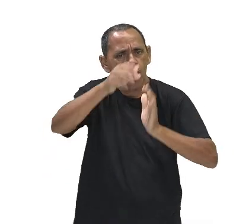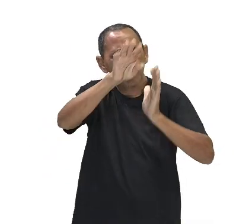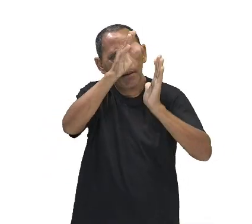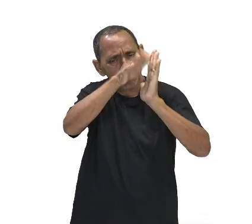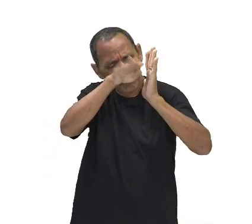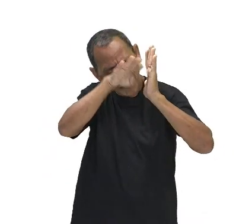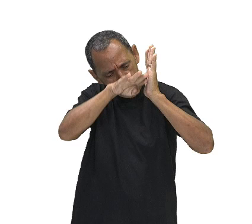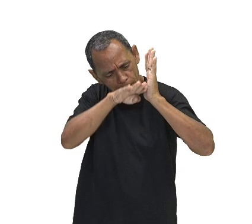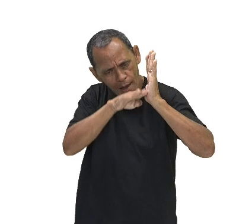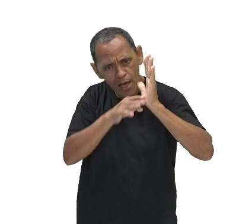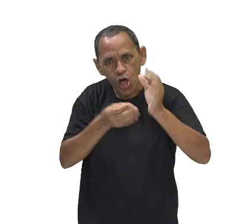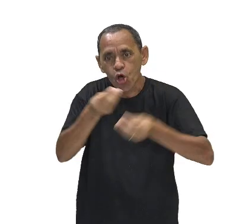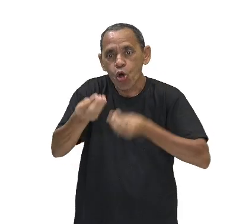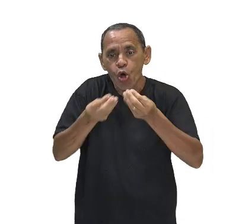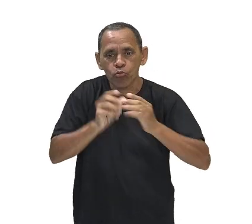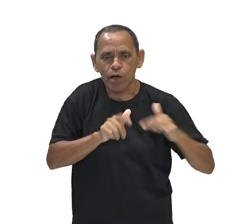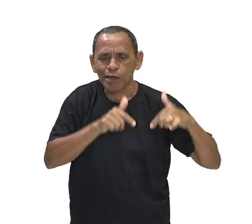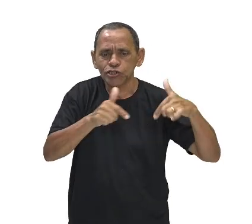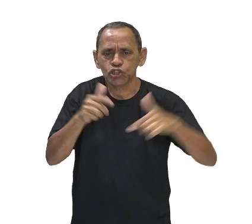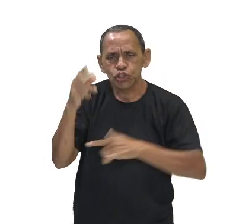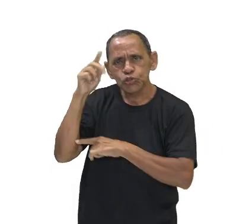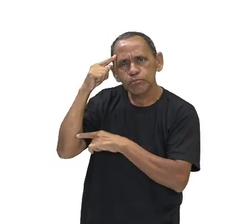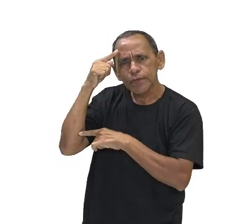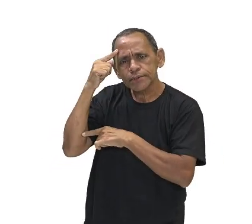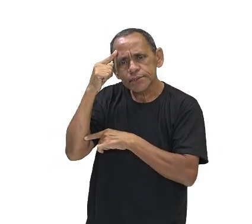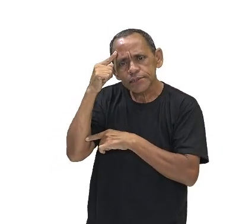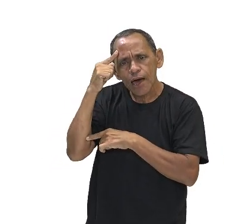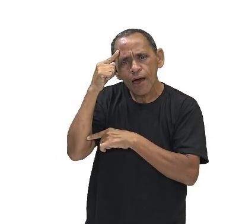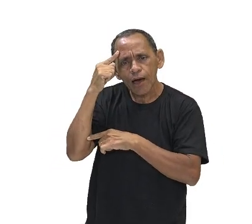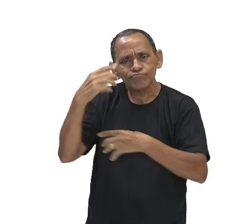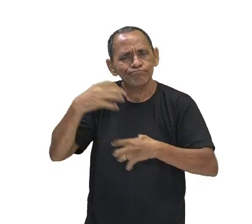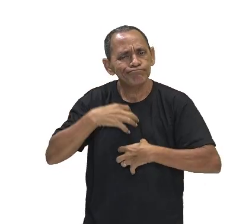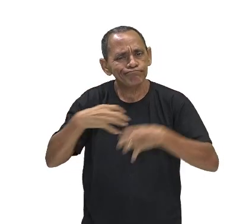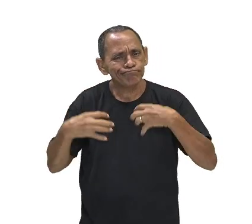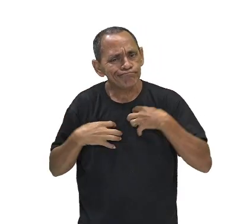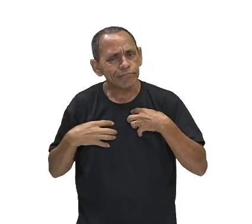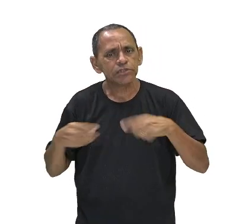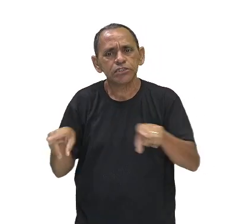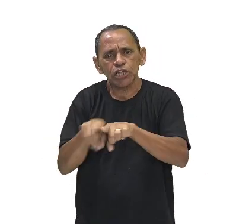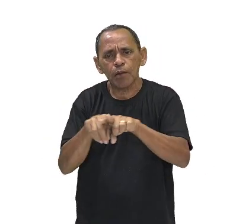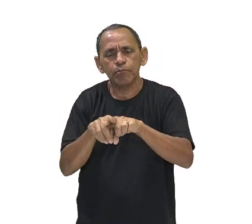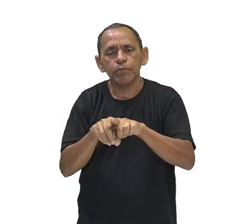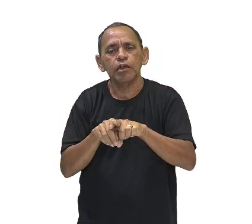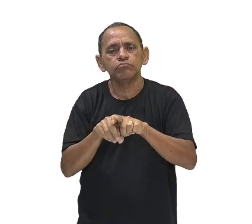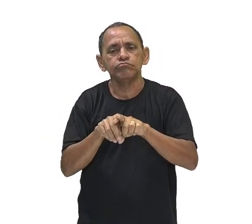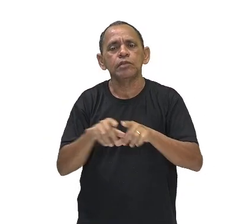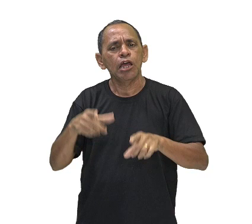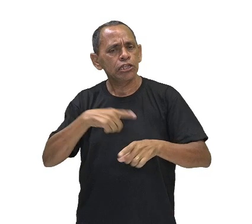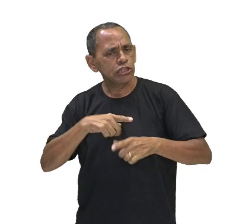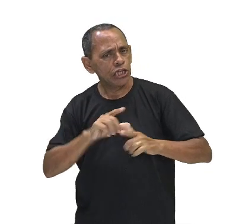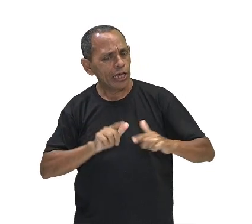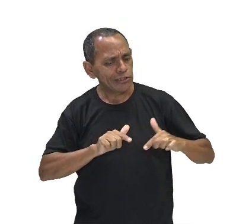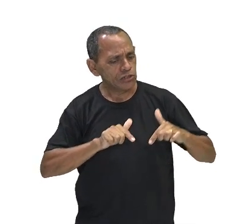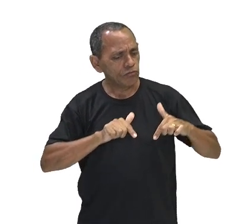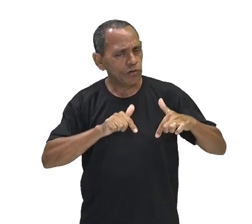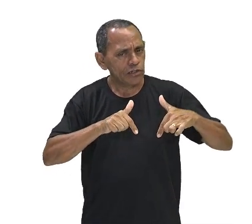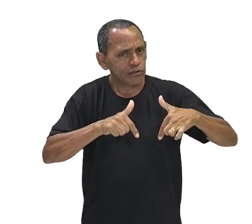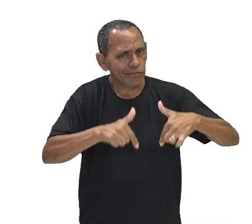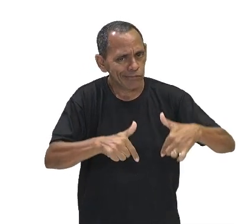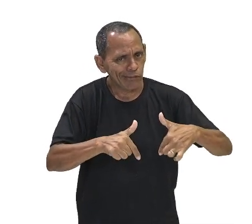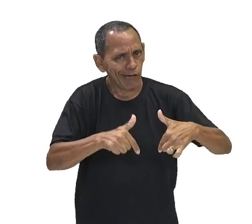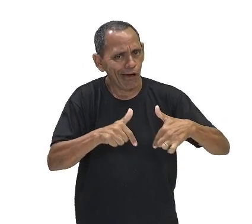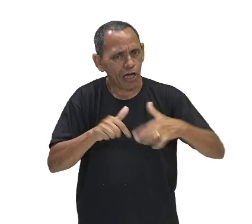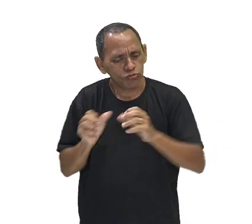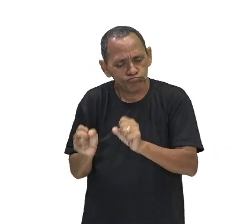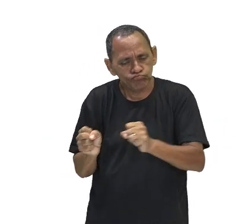agir, de pensar e de sentir, que exercem determinada força